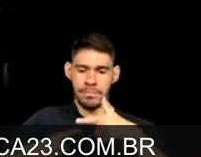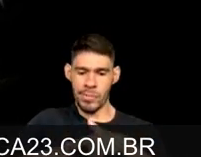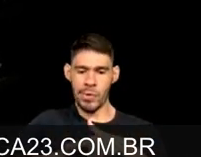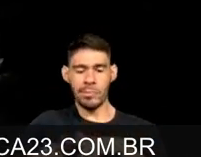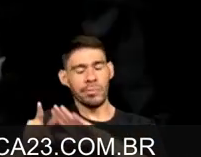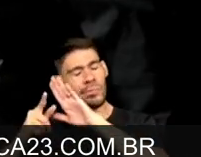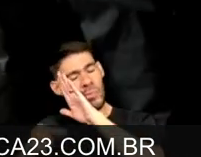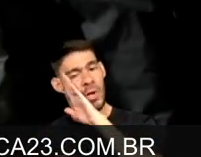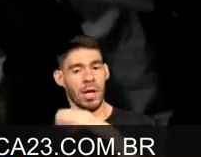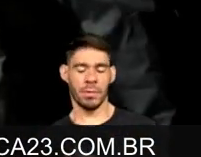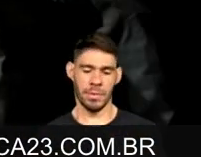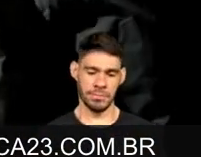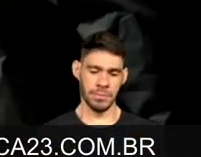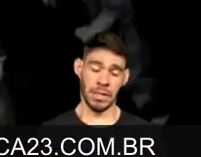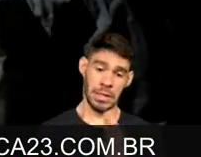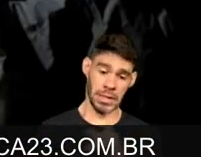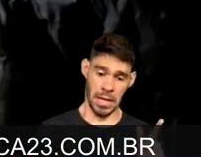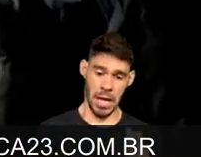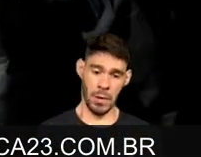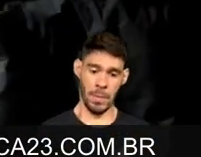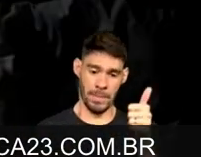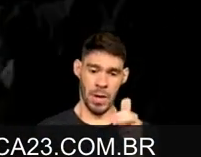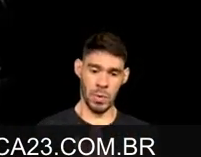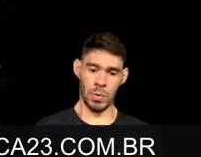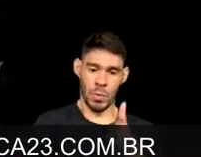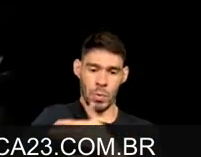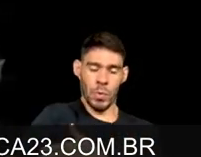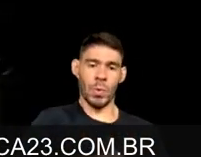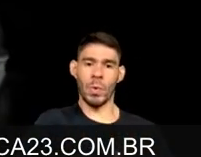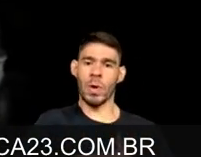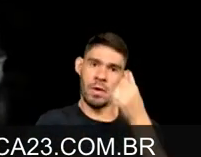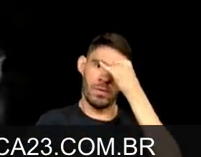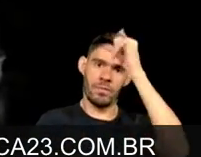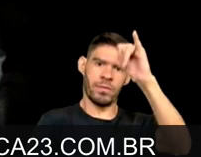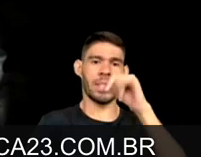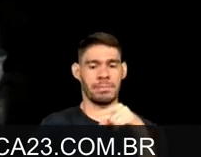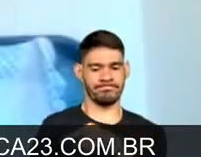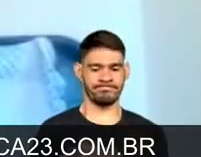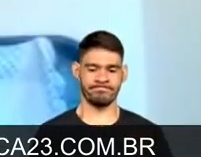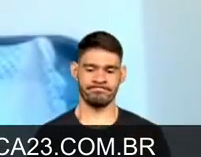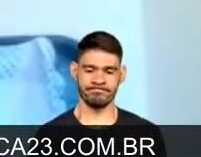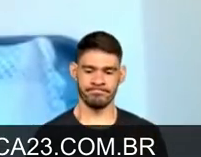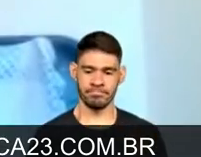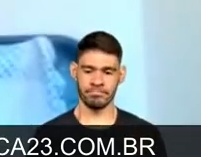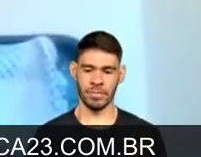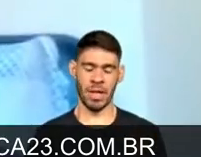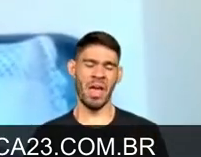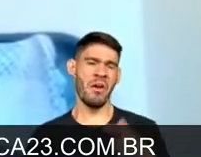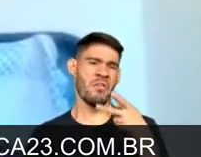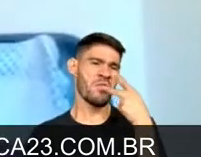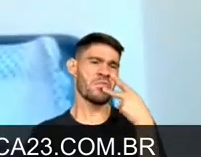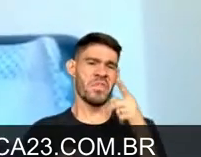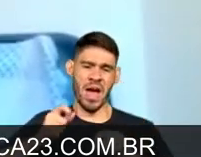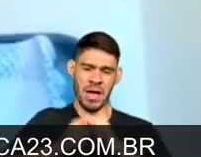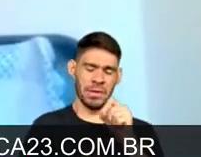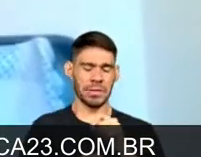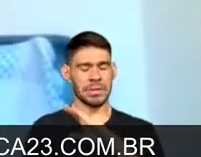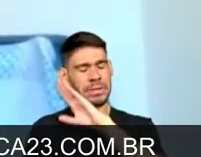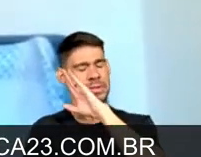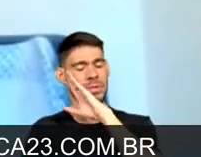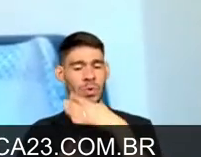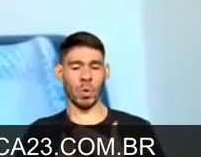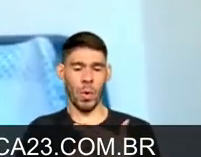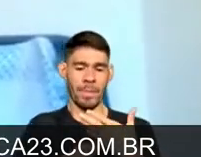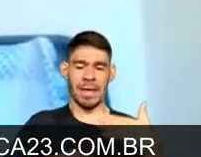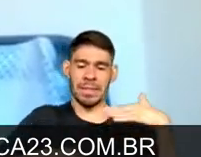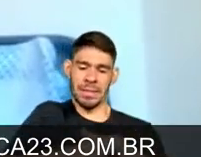dificuldades para dormir e, claro, melhorar os hábitos para evitar chegar a esse ponto. Eu brinco que o sono não começa